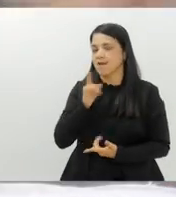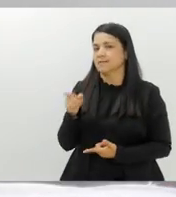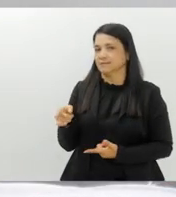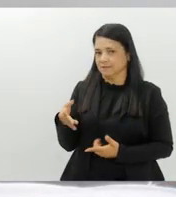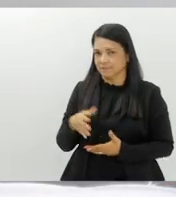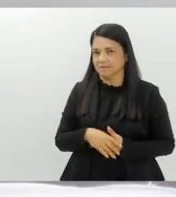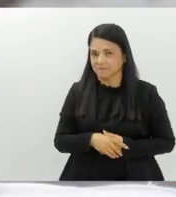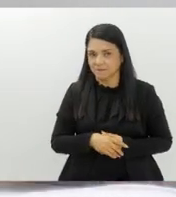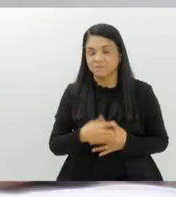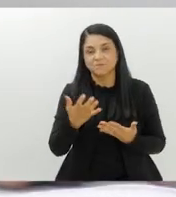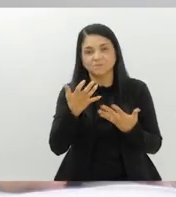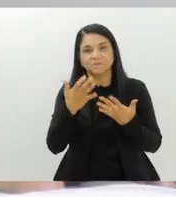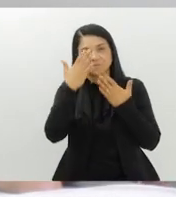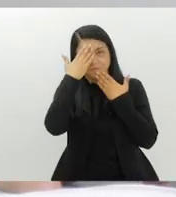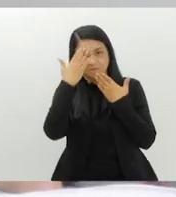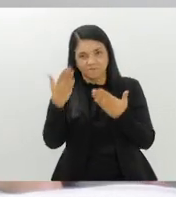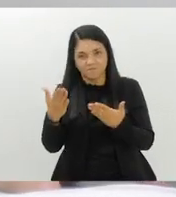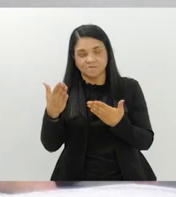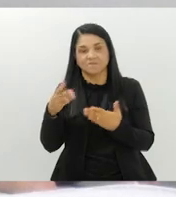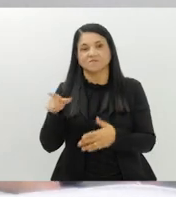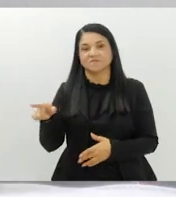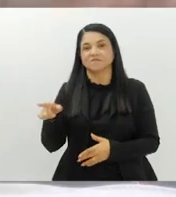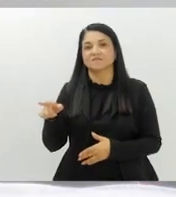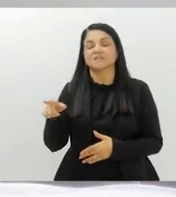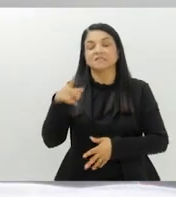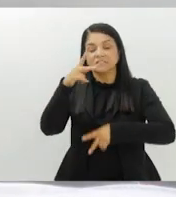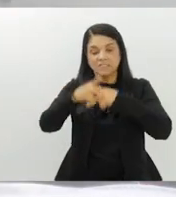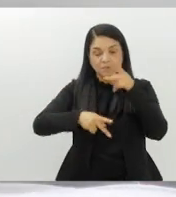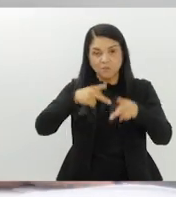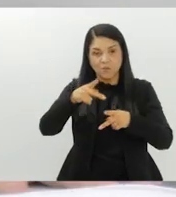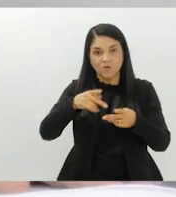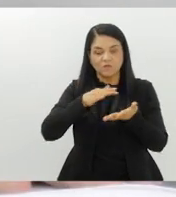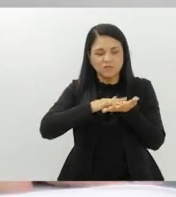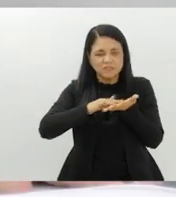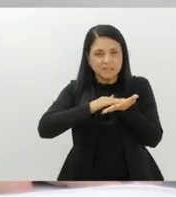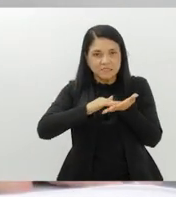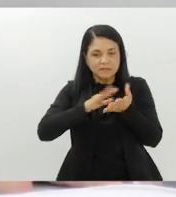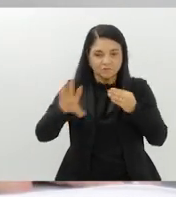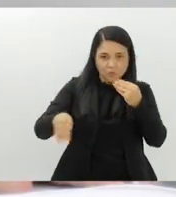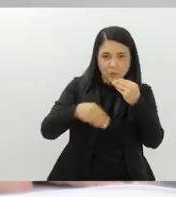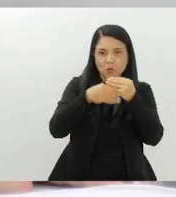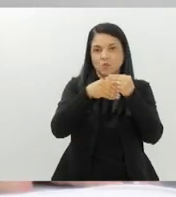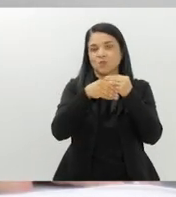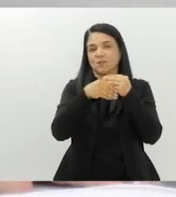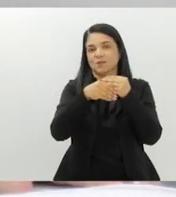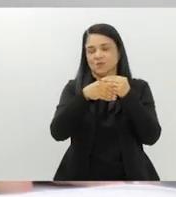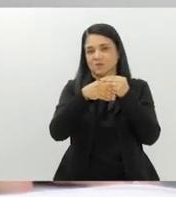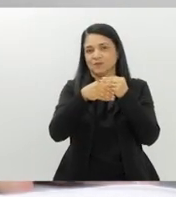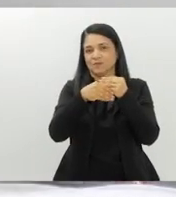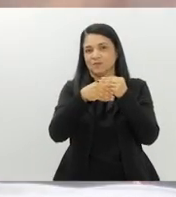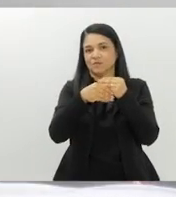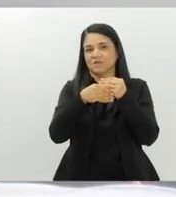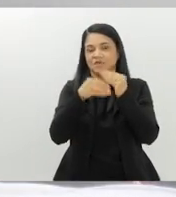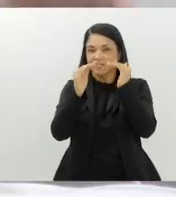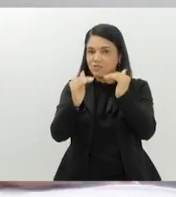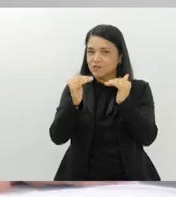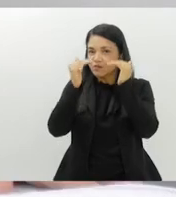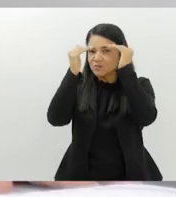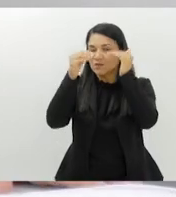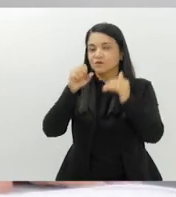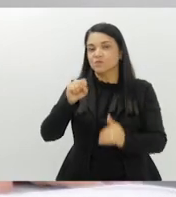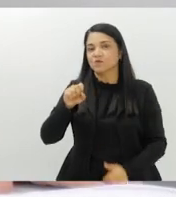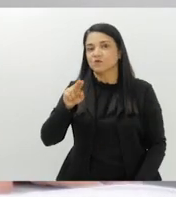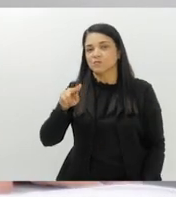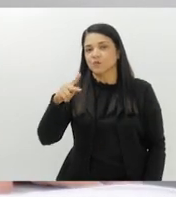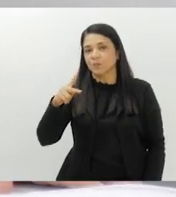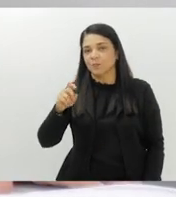Mas, então, queria agradecer porque a Lhuba e esse povo cigano foram incluídos nessa superintendência. Queria